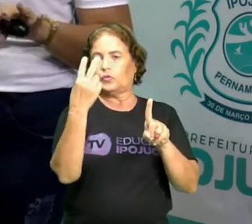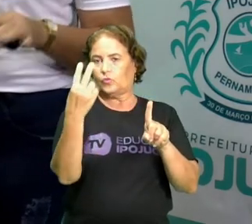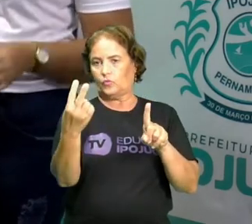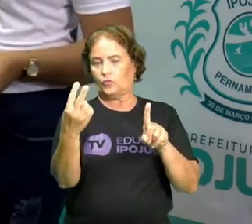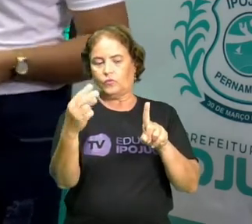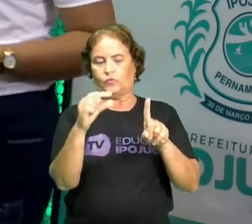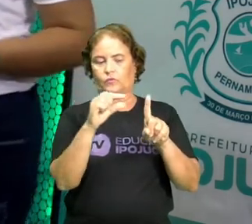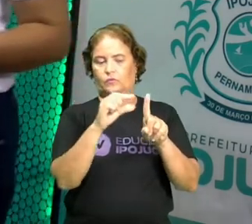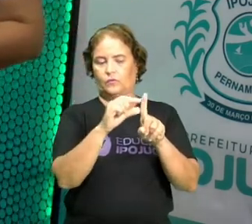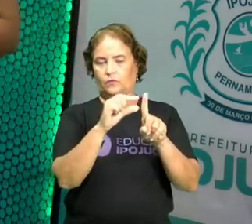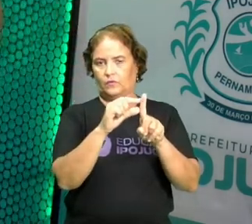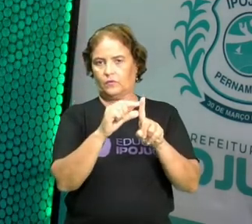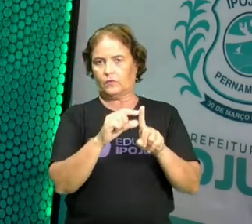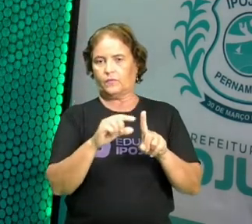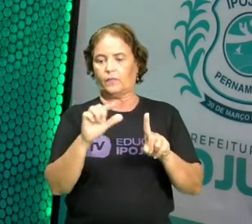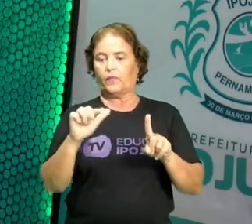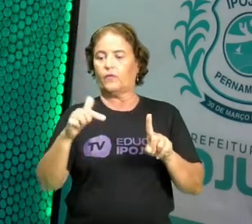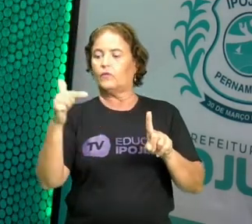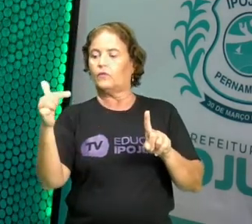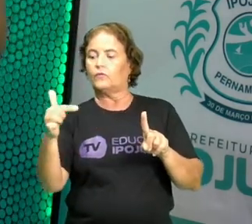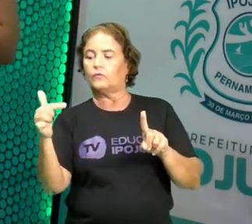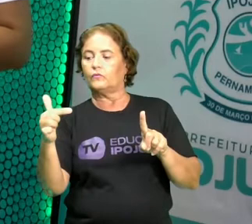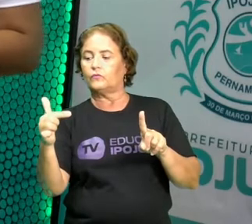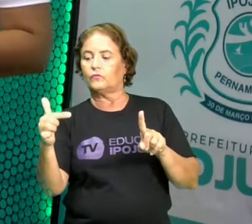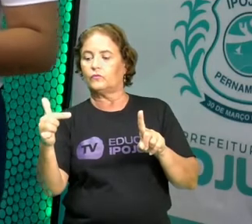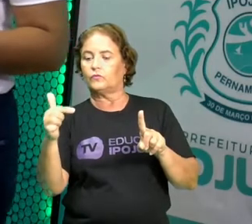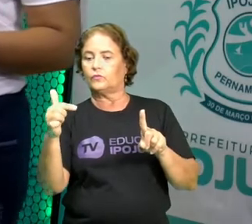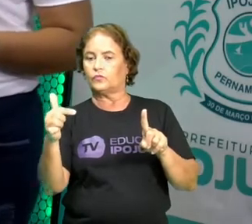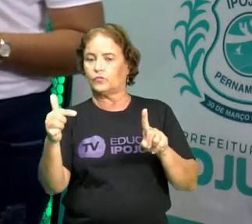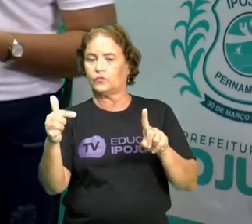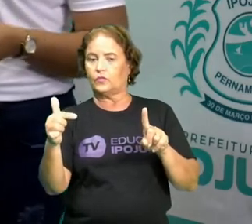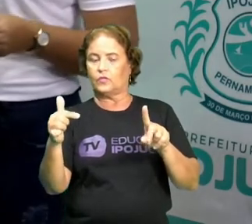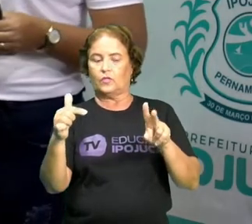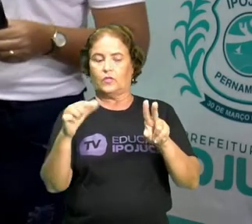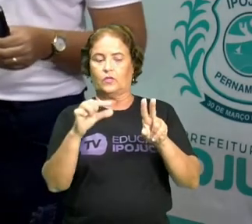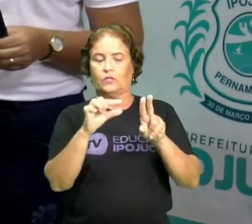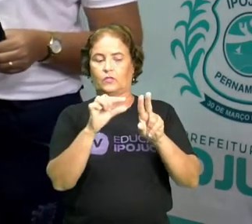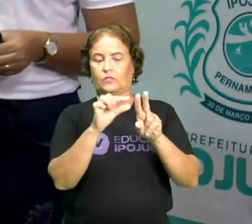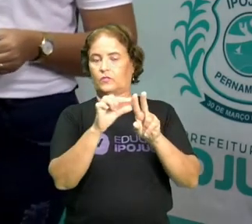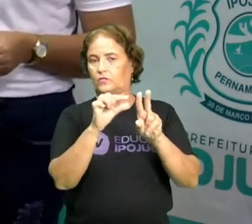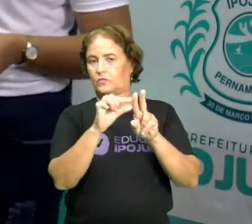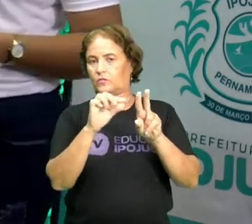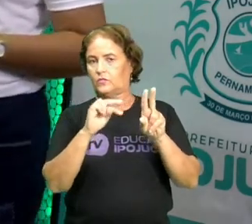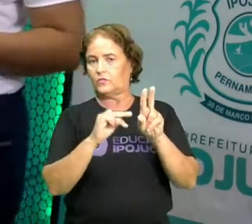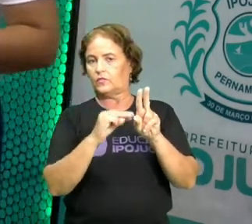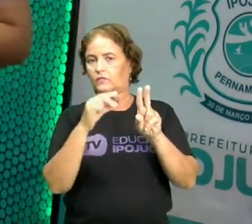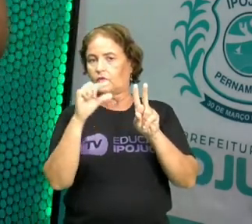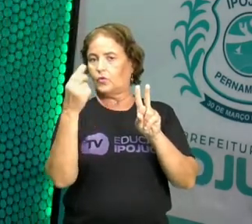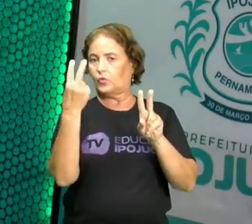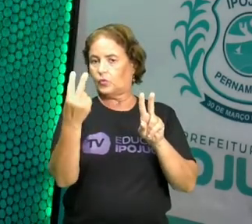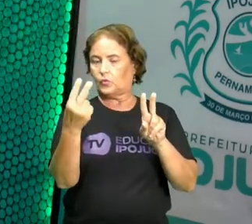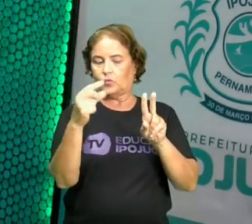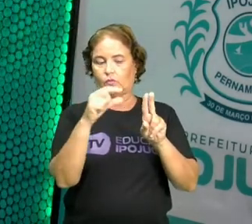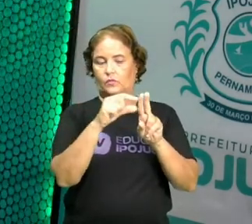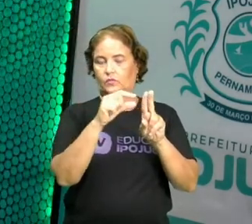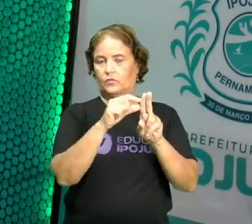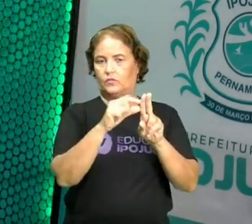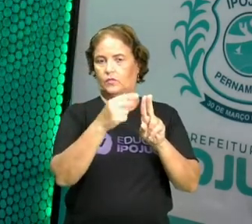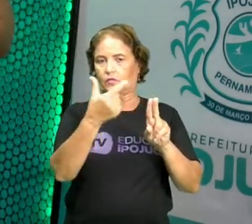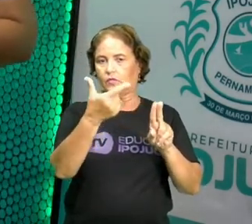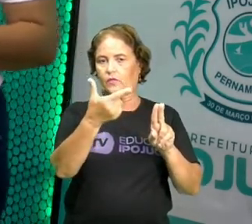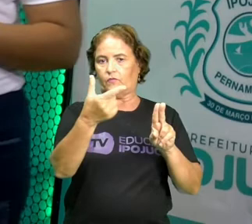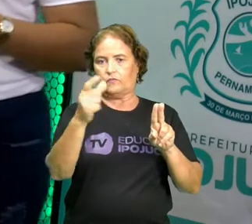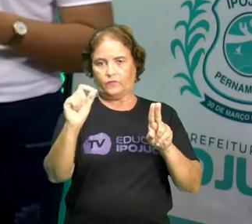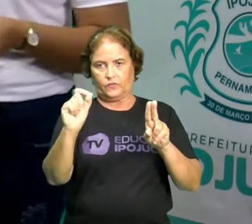unidades. O 2 da segunda ordem, ele já representa duas dezenas. Então, o valor dele agora é 20.